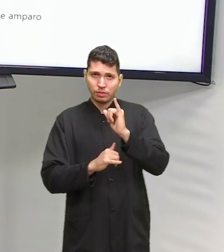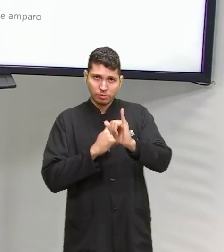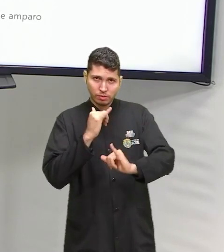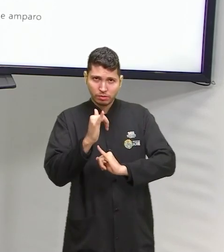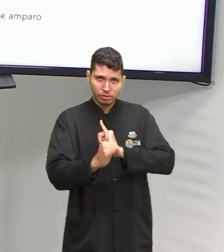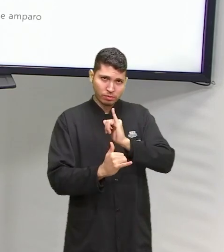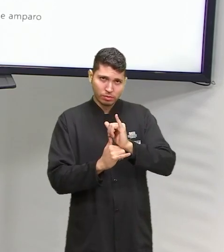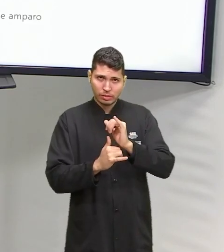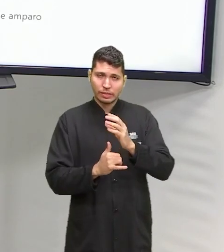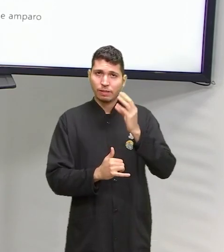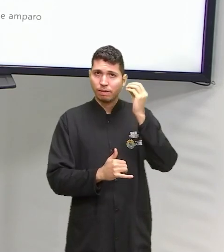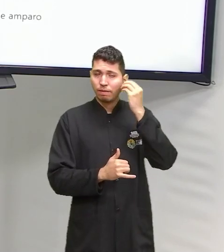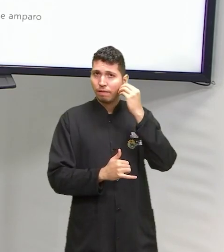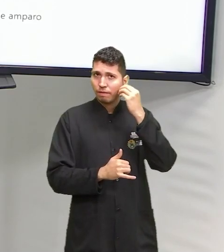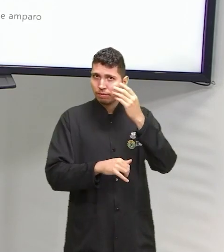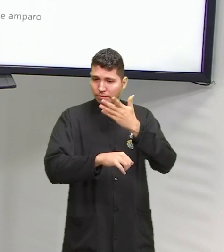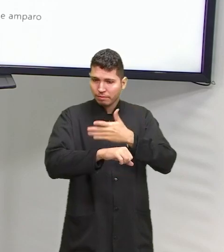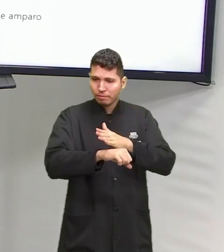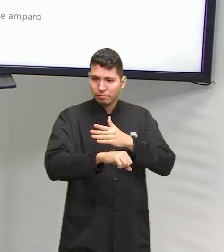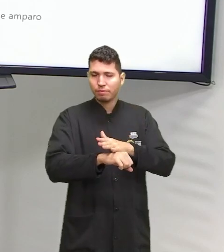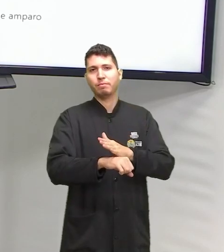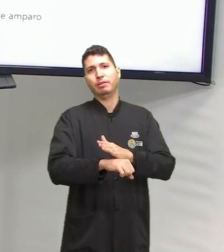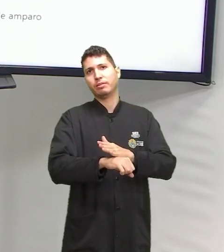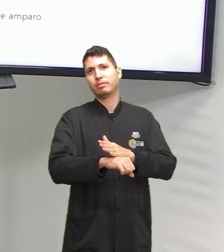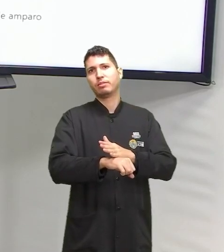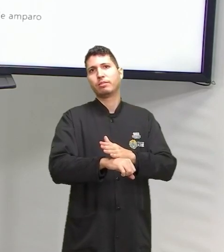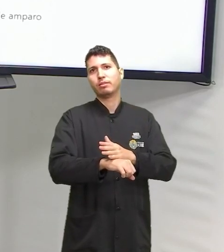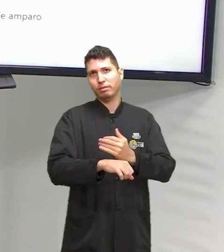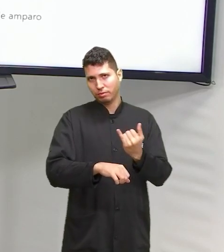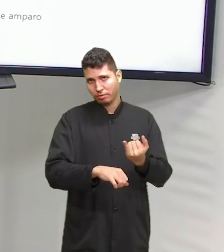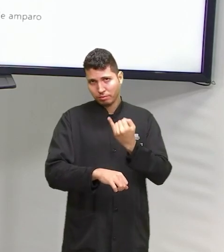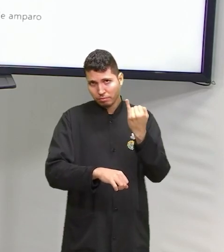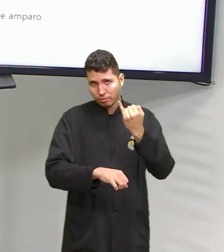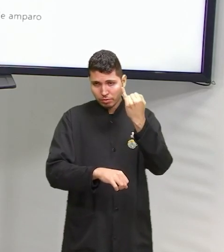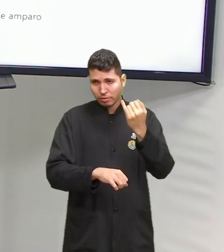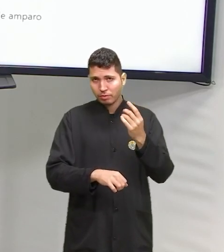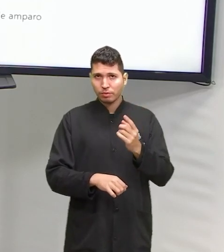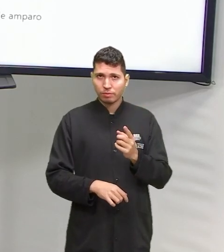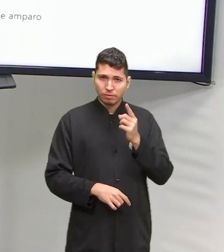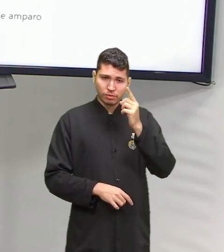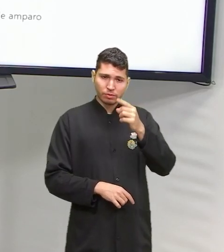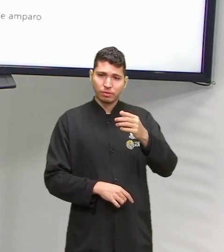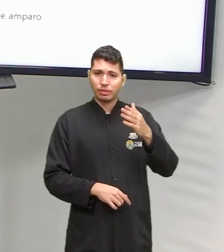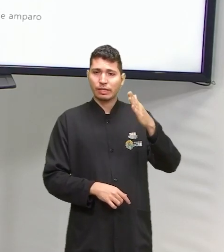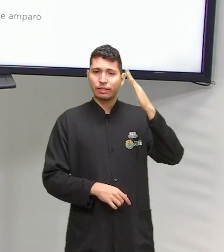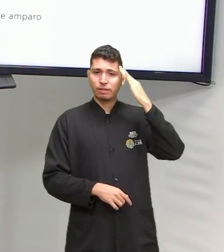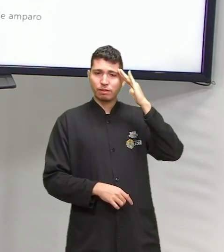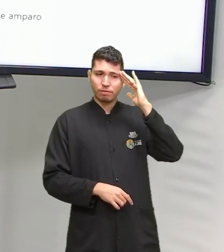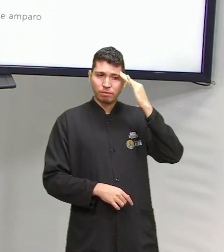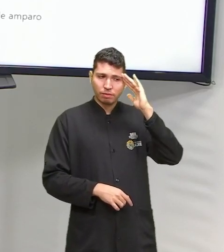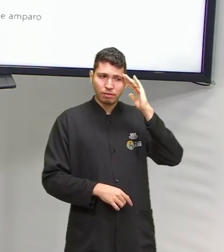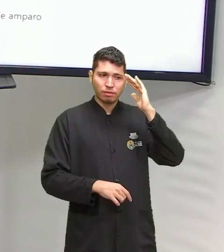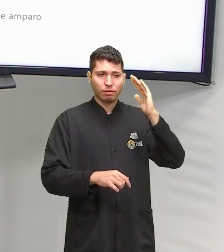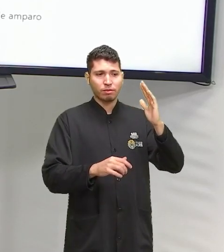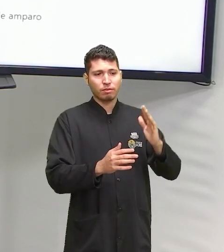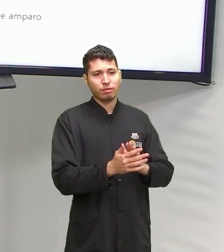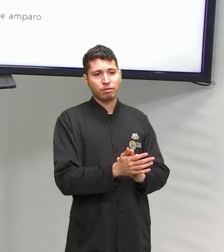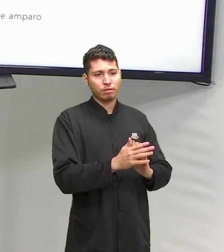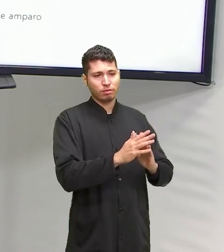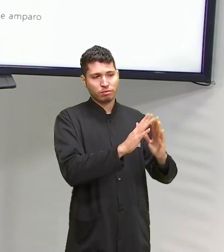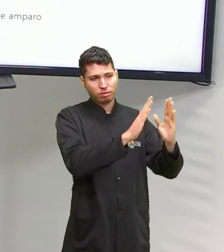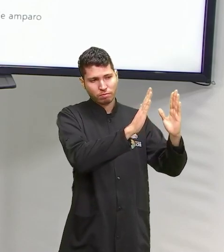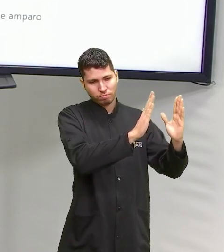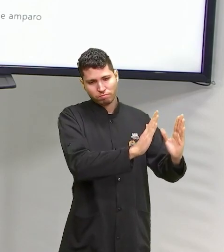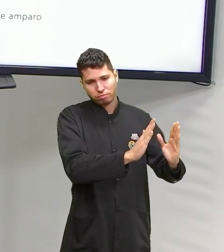resolver e, claro, se aprofunde no assunto, entendendo essas esferas, né? A sociedade colonial, principalmente, a economia